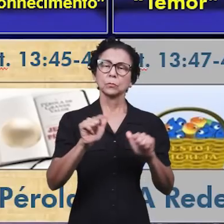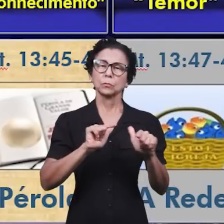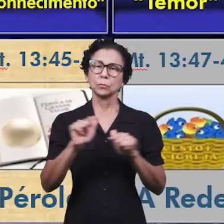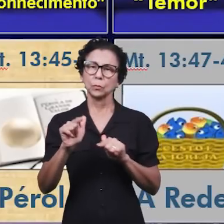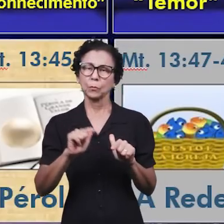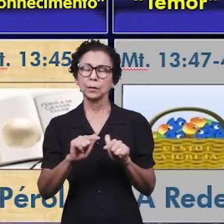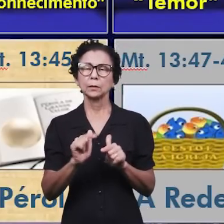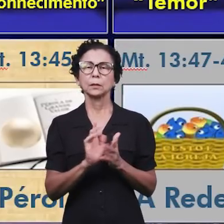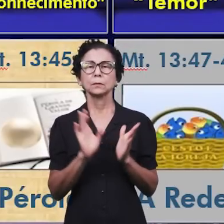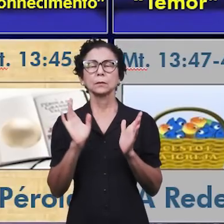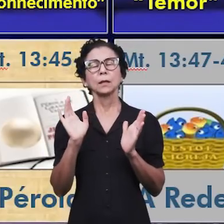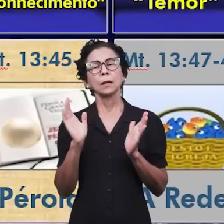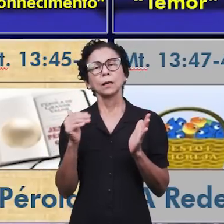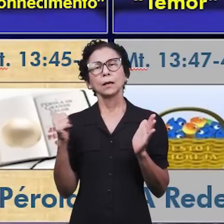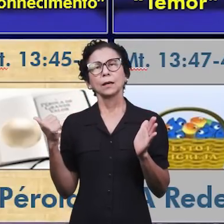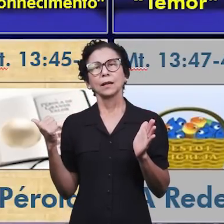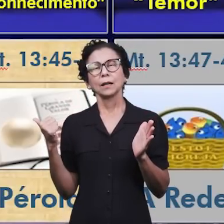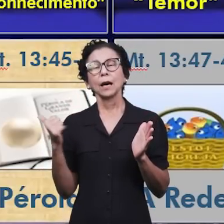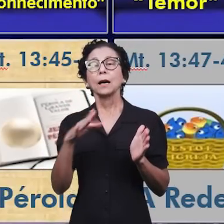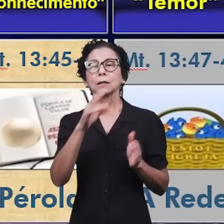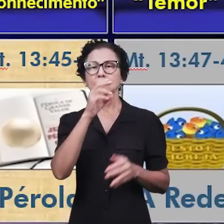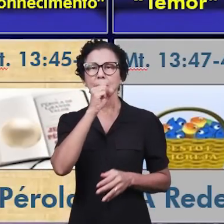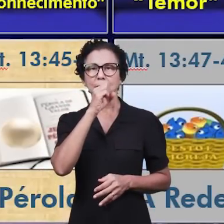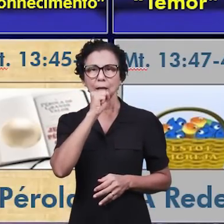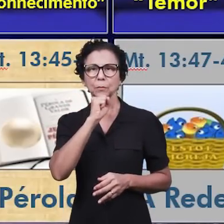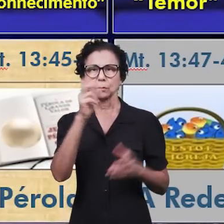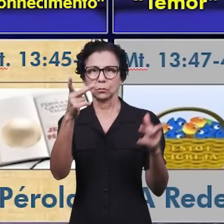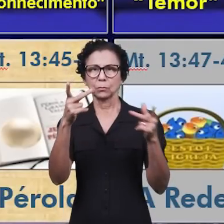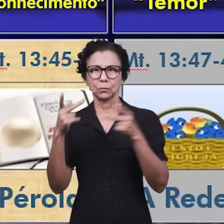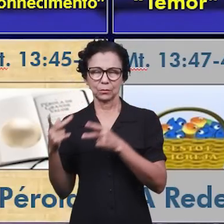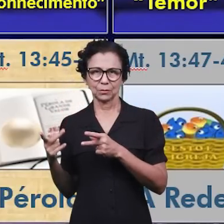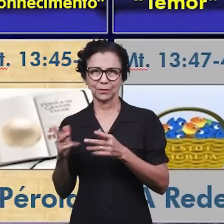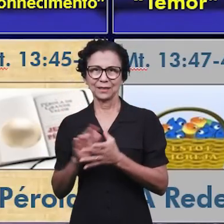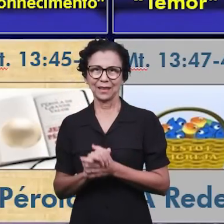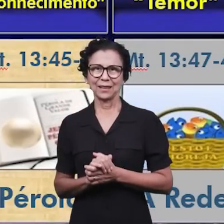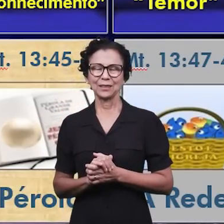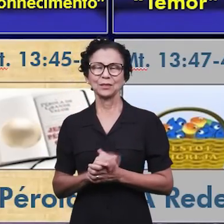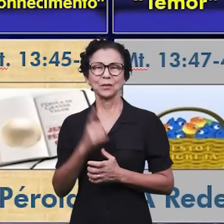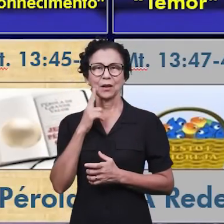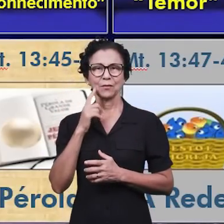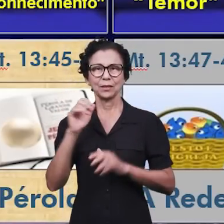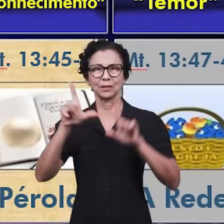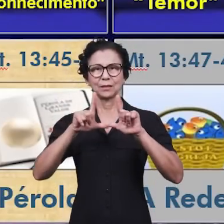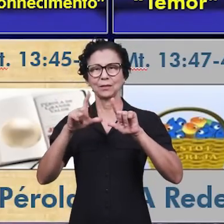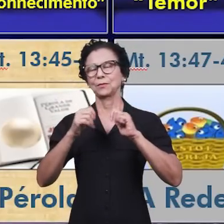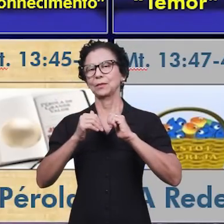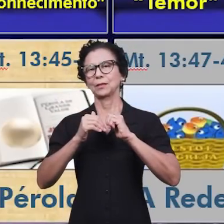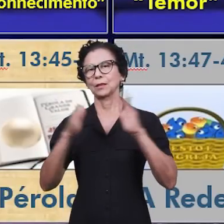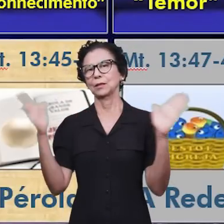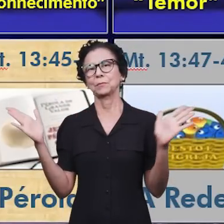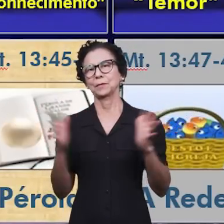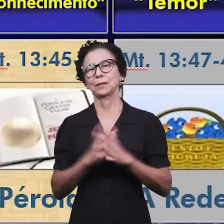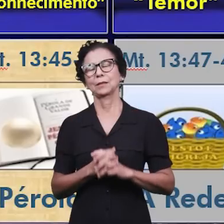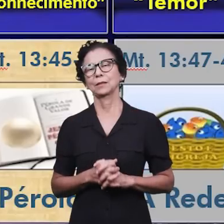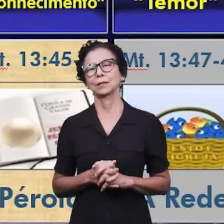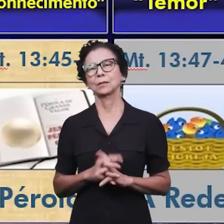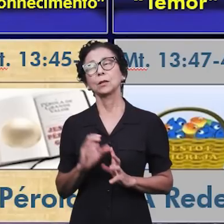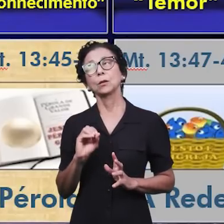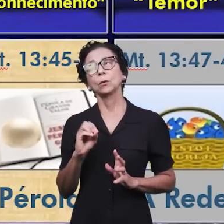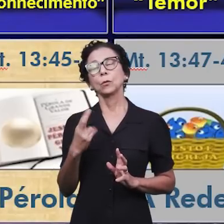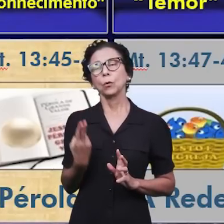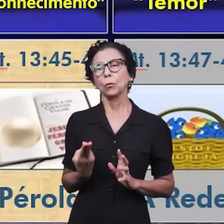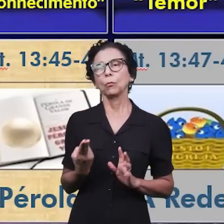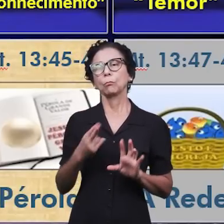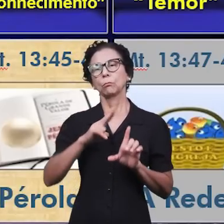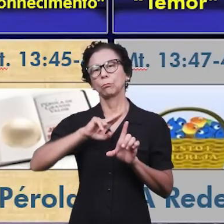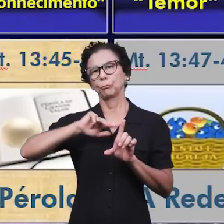e continuaremos trabalhando ao longo desse ano, e você é nosso convidado todo sábado a participar conosco aqui pela TV aberta ou através, como nós